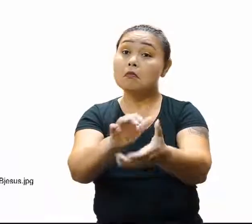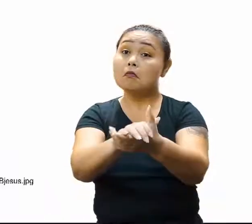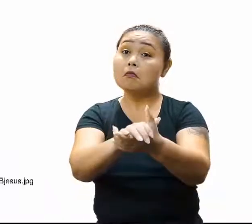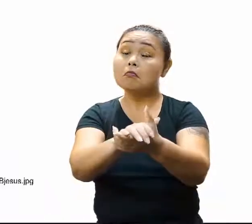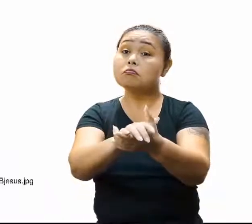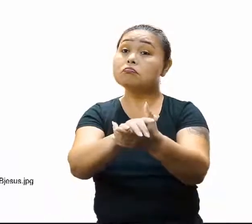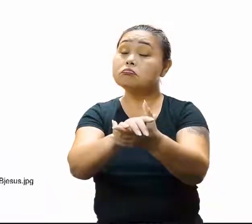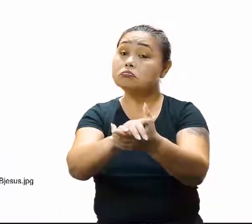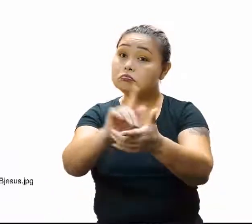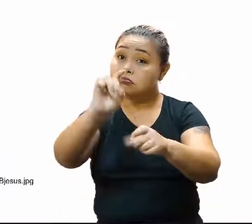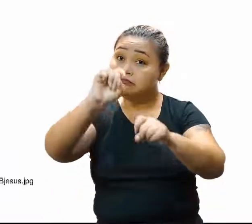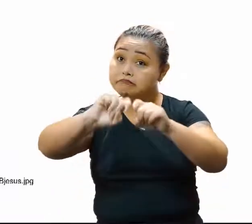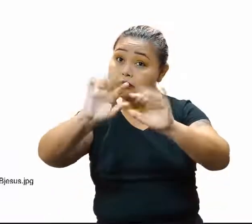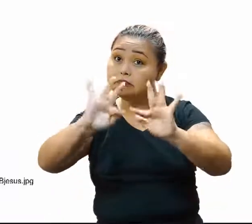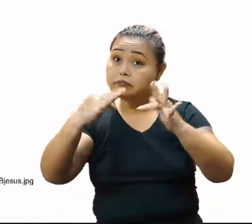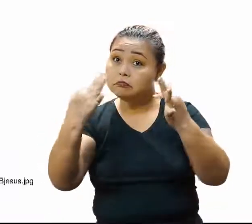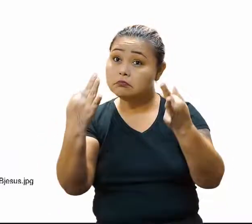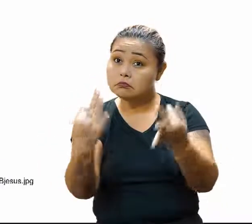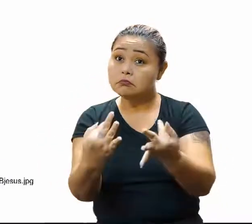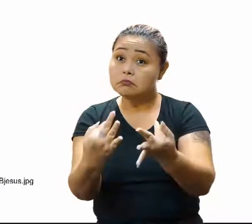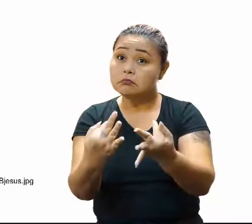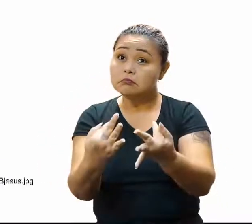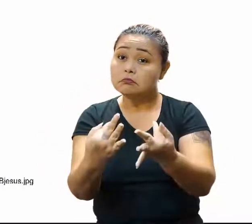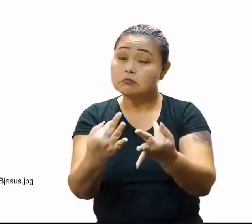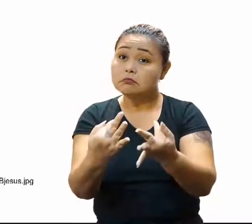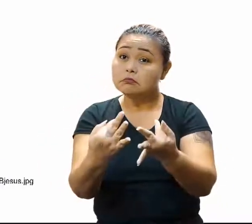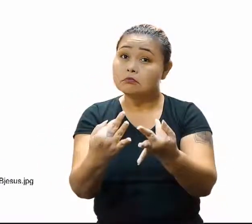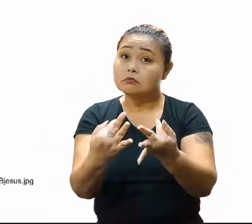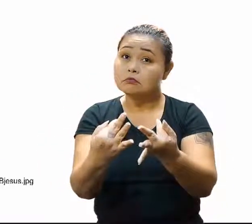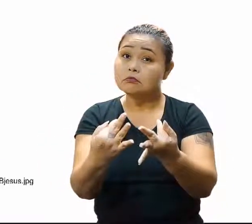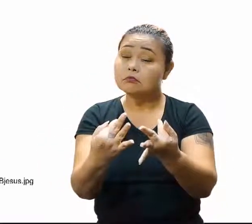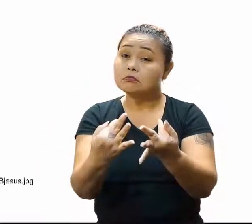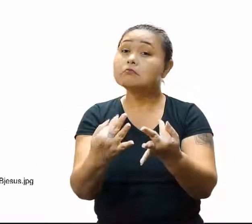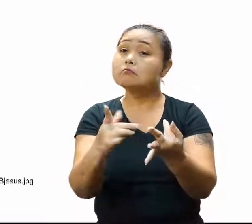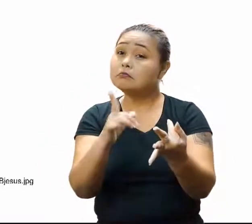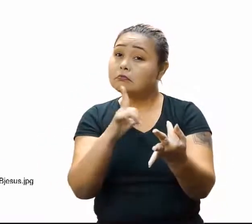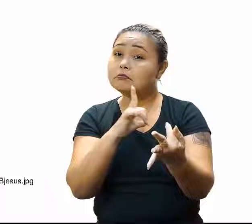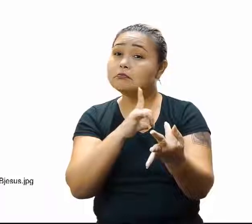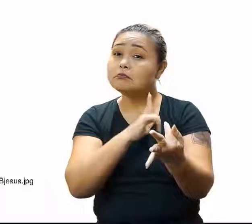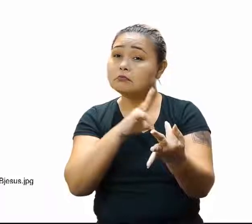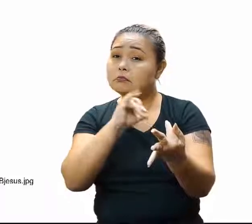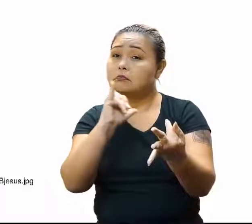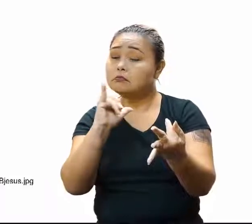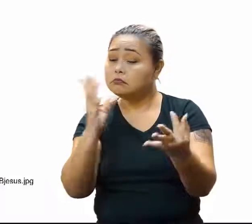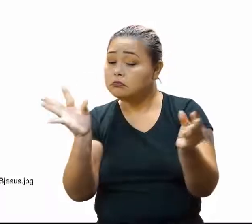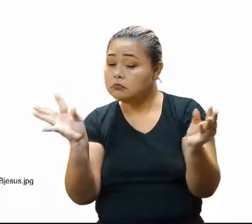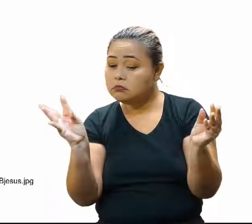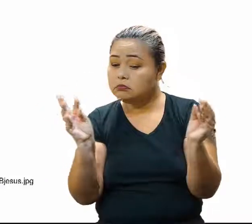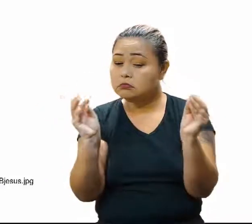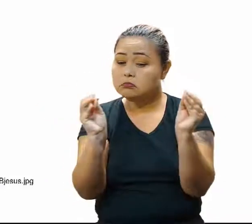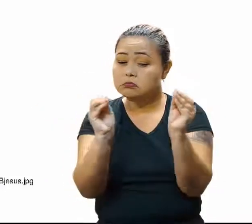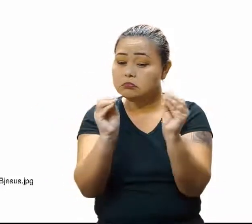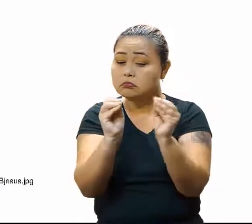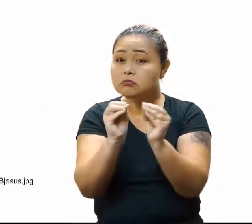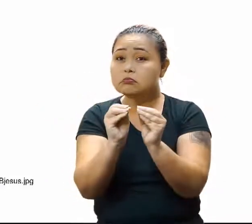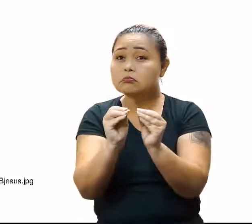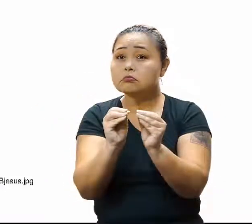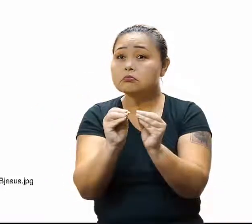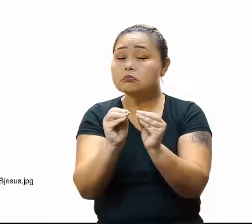constituir famílias. Vai haver essa junção,